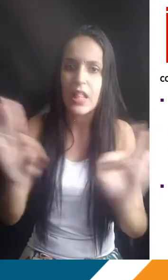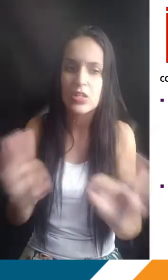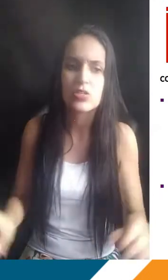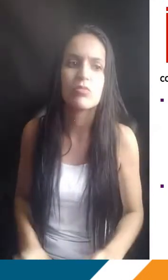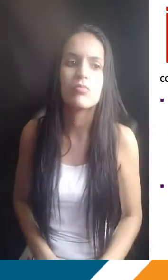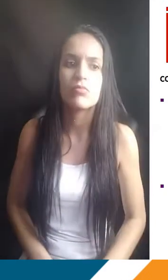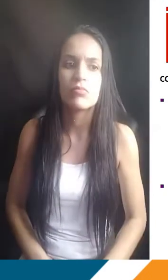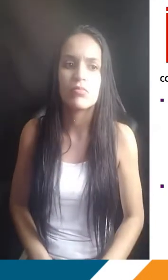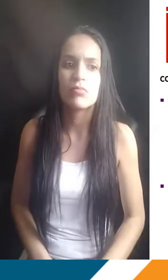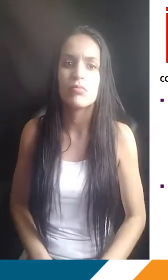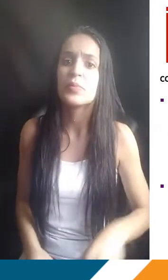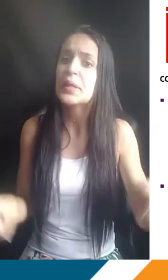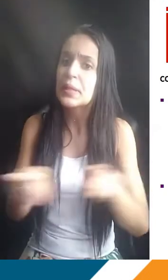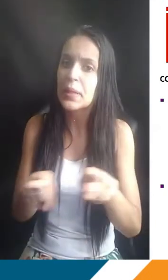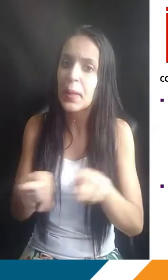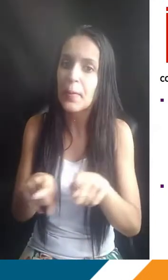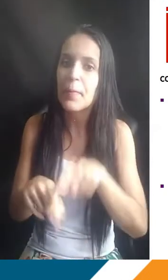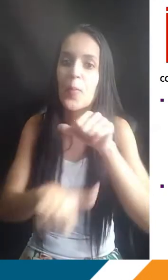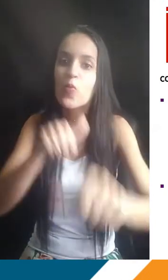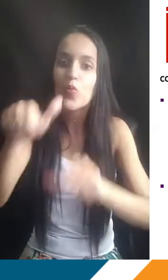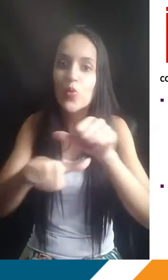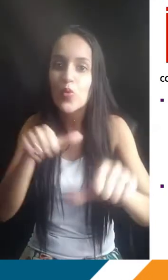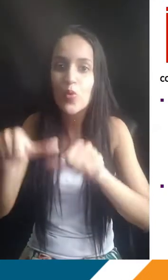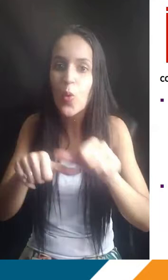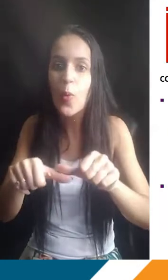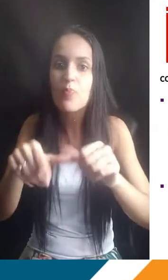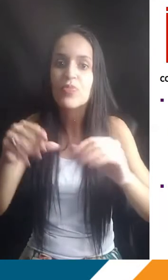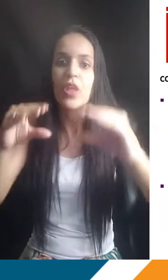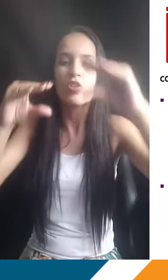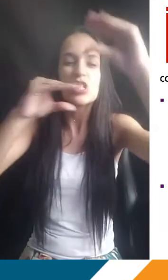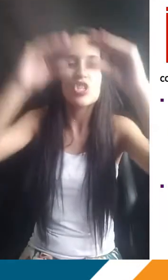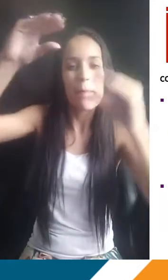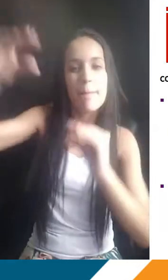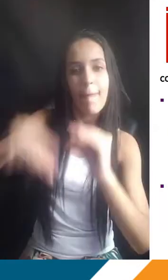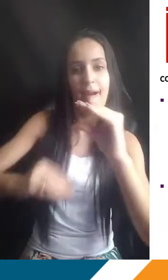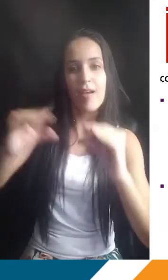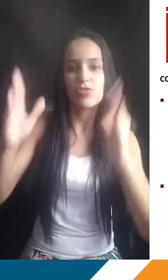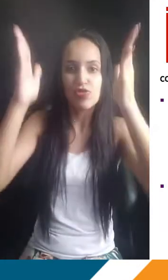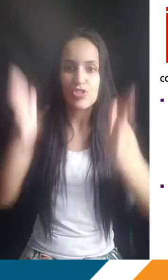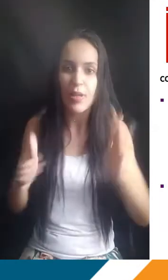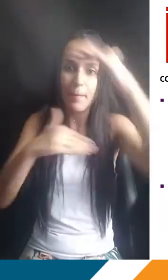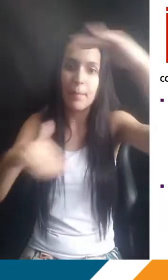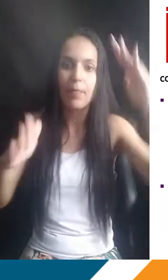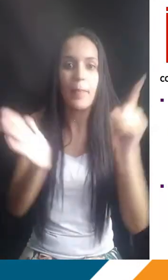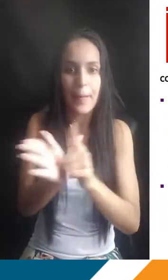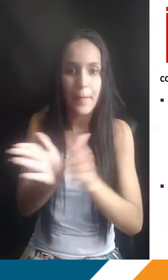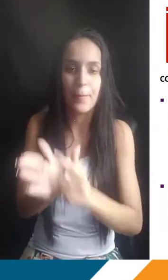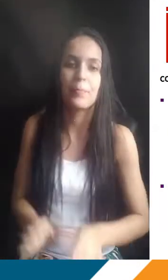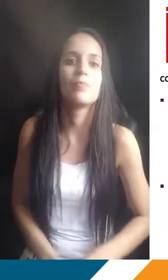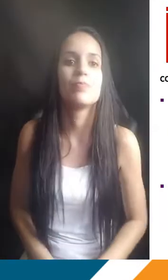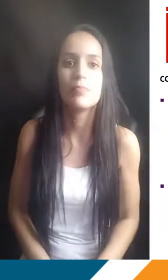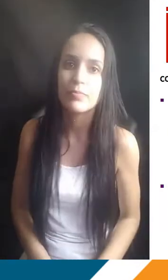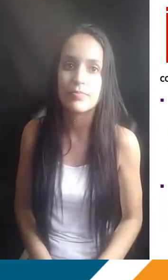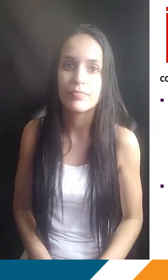a exploração inovadora dos espaços da página. Algumas características sobre